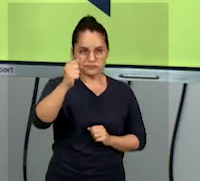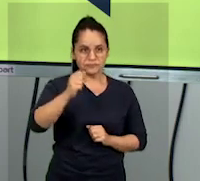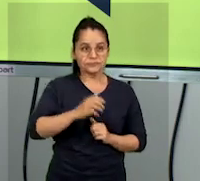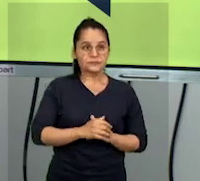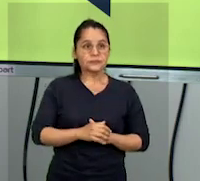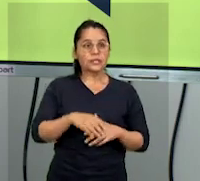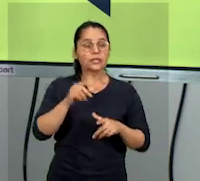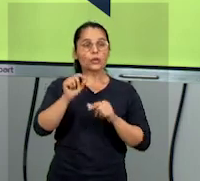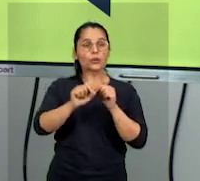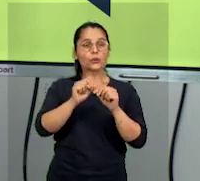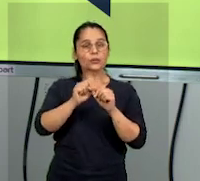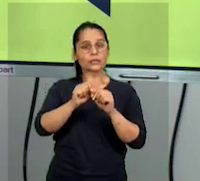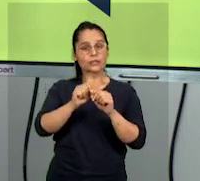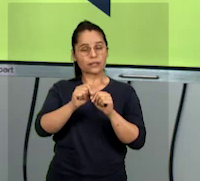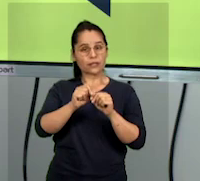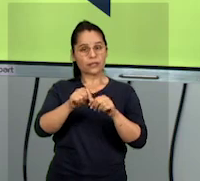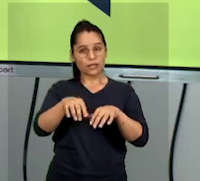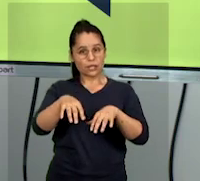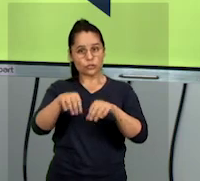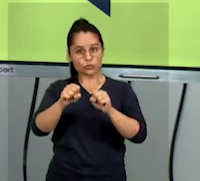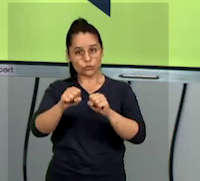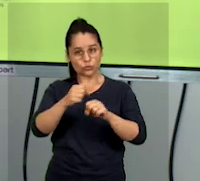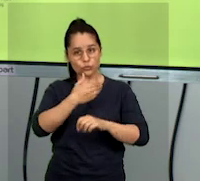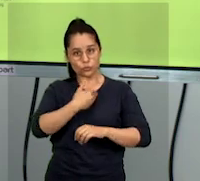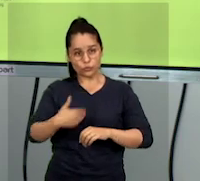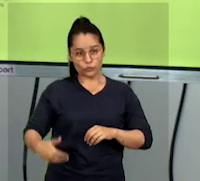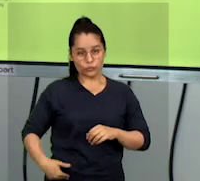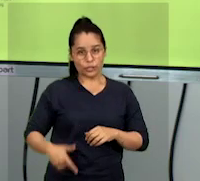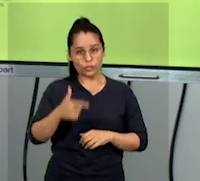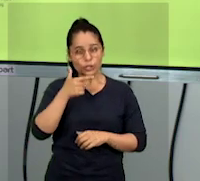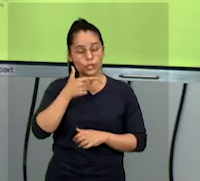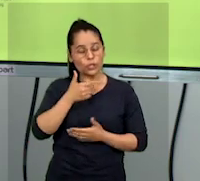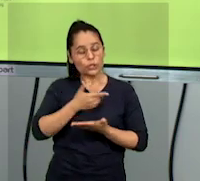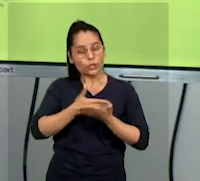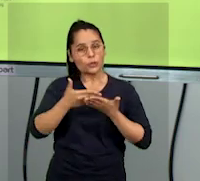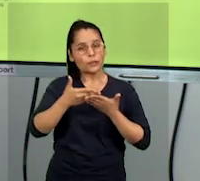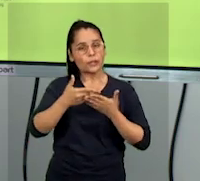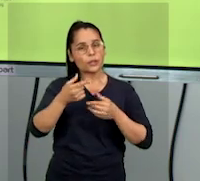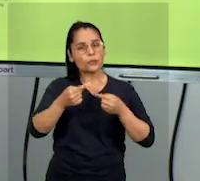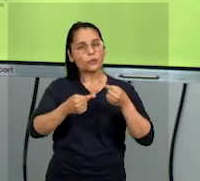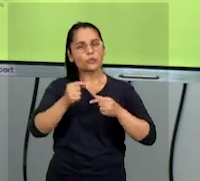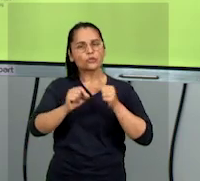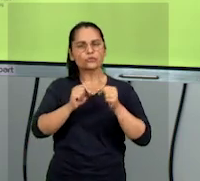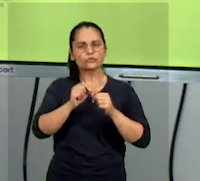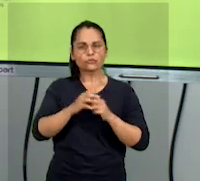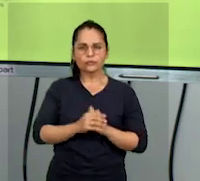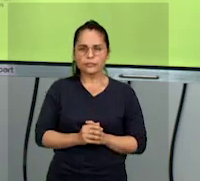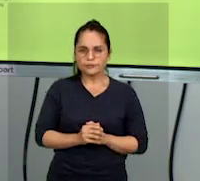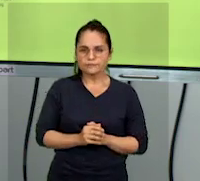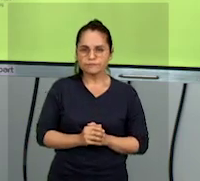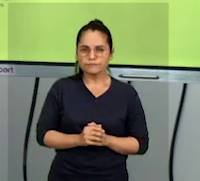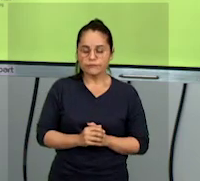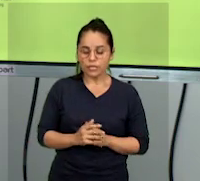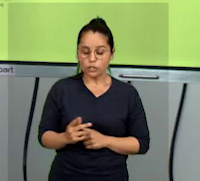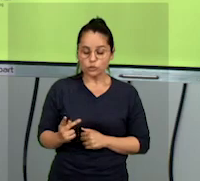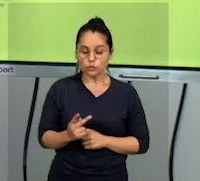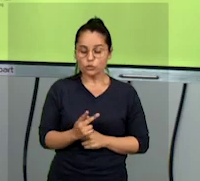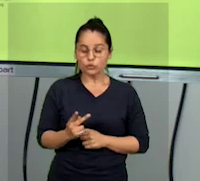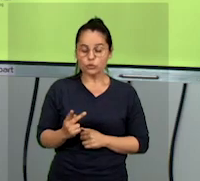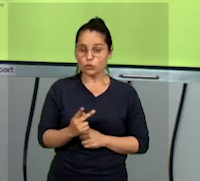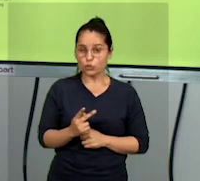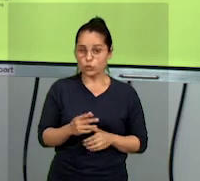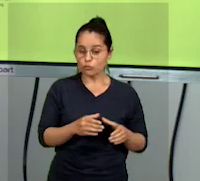Então, ele assume o governo, né? E aí a política que ele adota é uma política de jogo com os 2 grupos